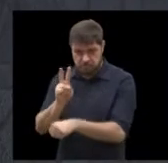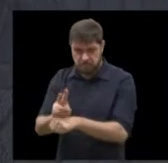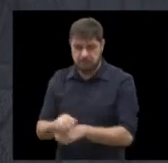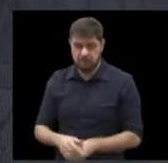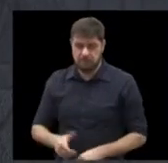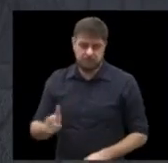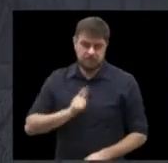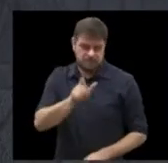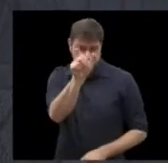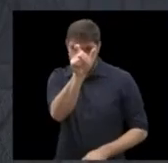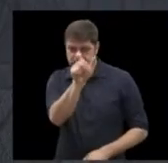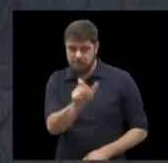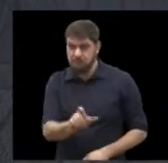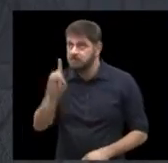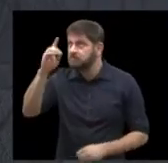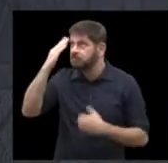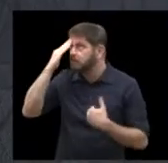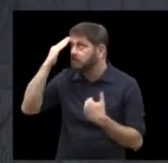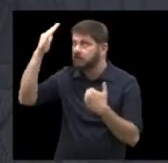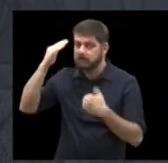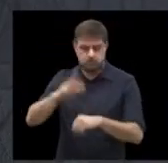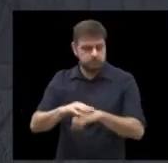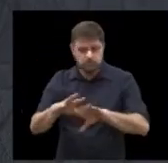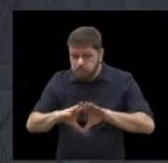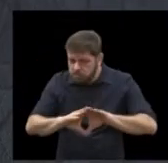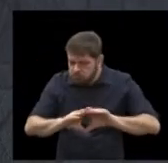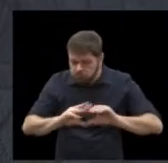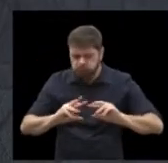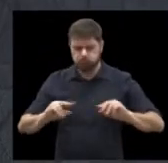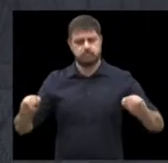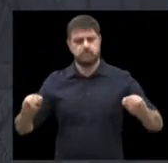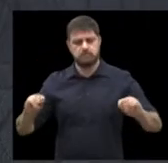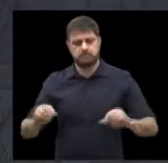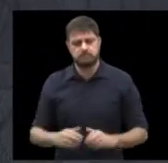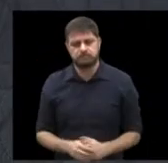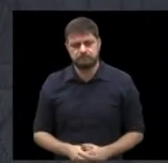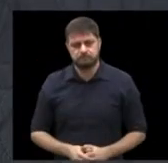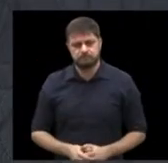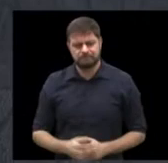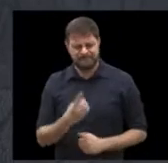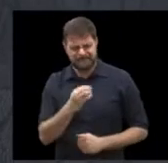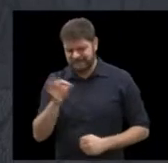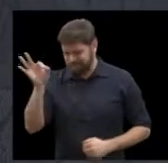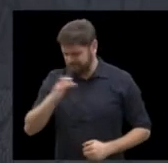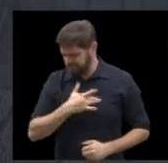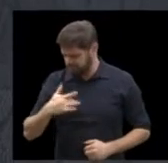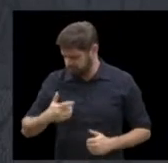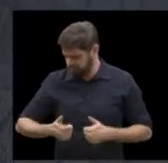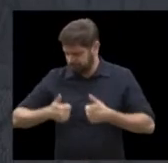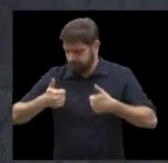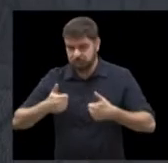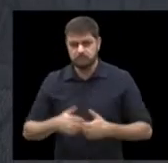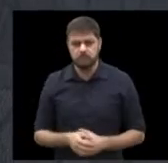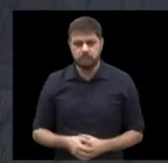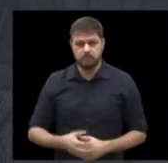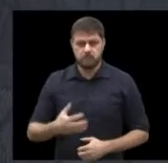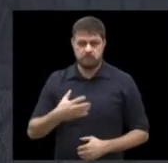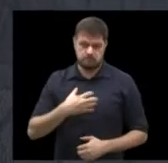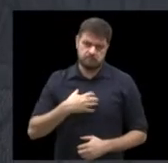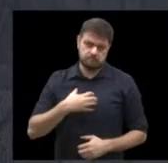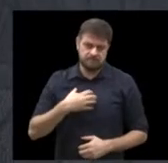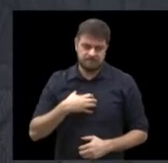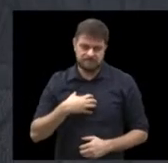pacientes que, graças a Deus, hoje não tem mais nada, absolutamente curado. A gente diz curado de uma maneira um